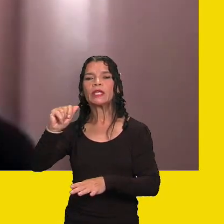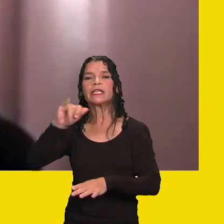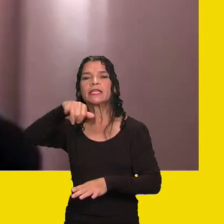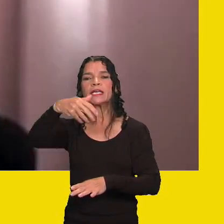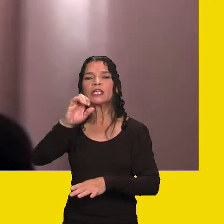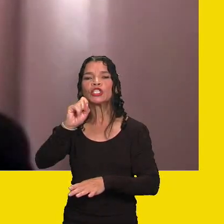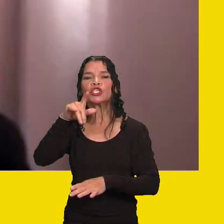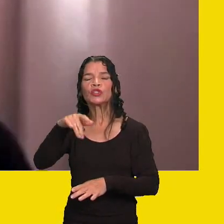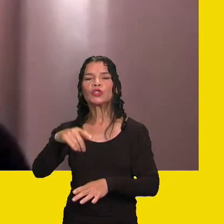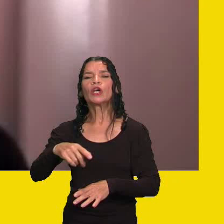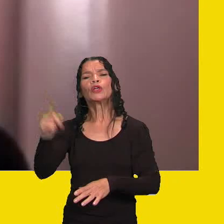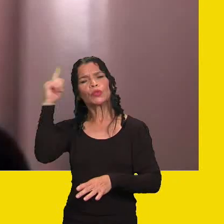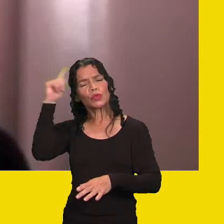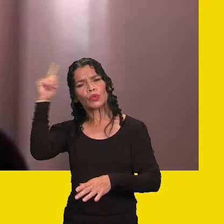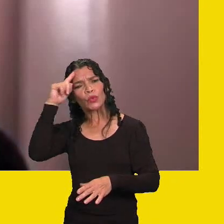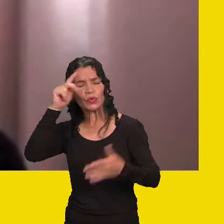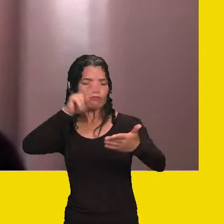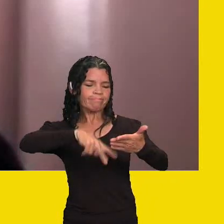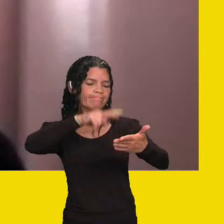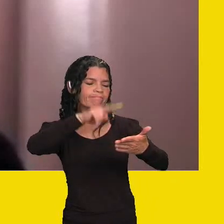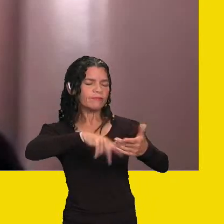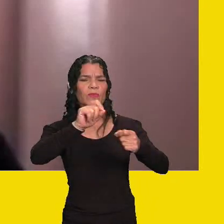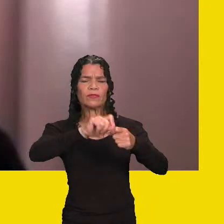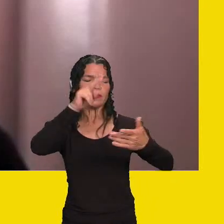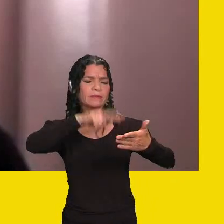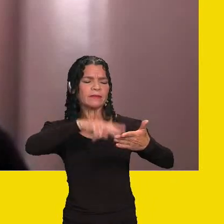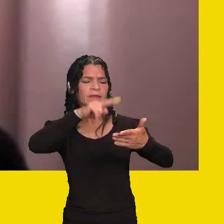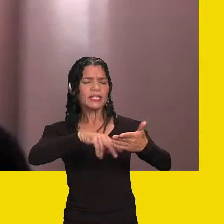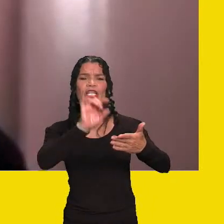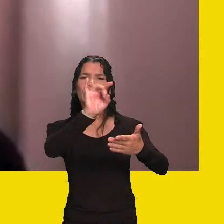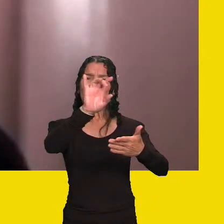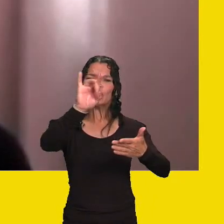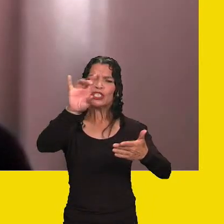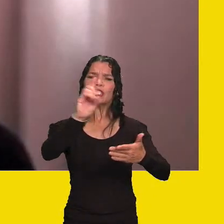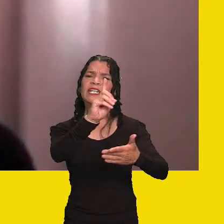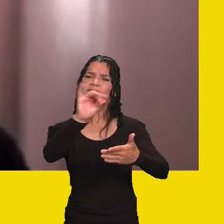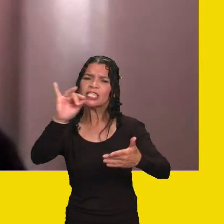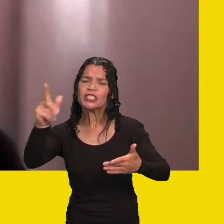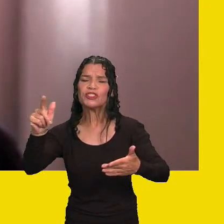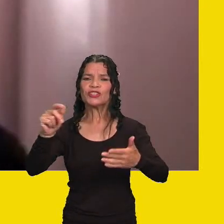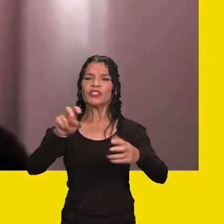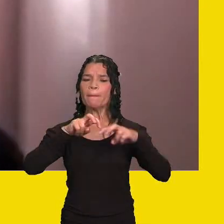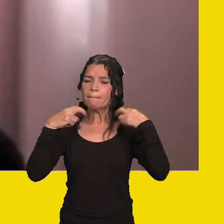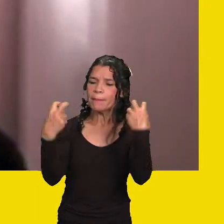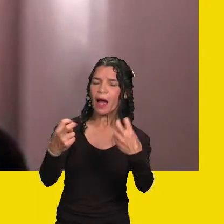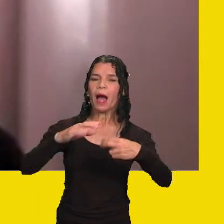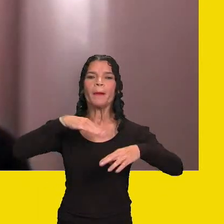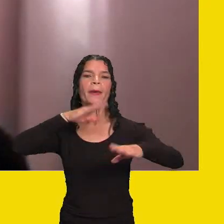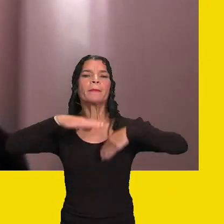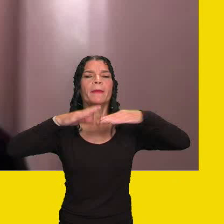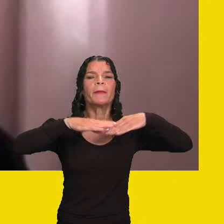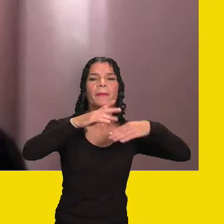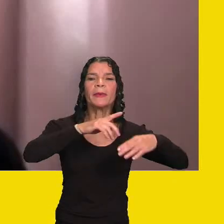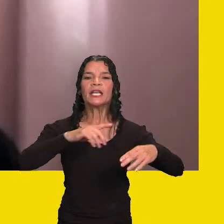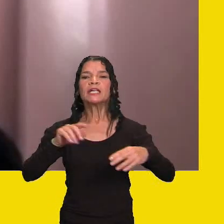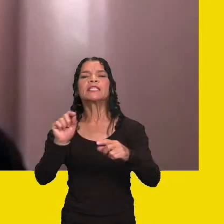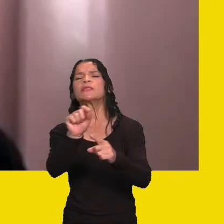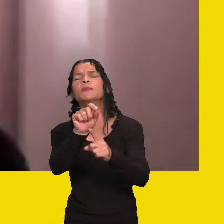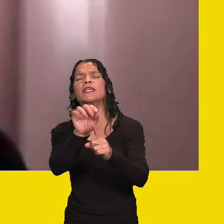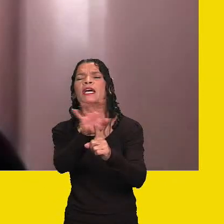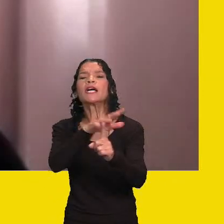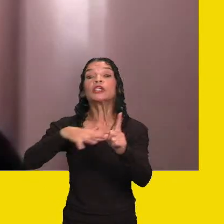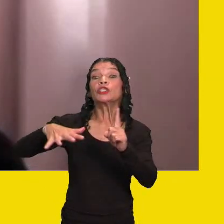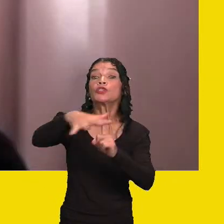a gente fazer a leitura de um escrito, de cada data, né, fazendo a roda, a gente conversava sobre as questões sociais